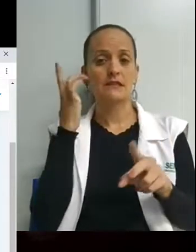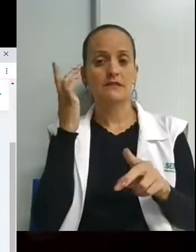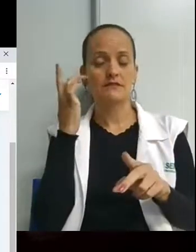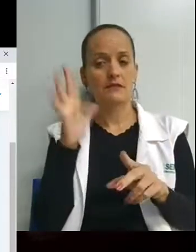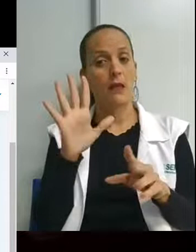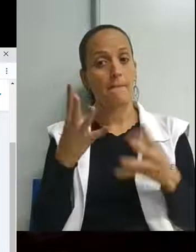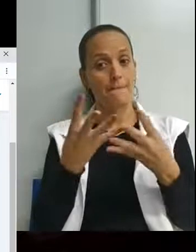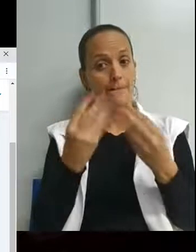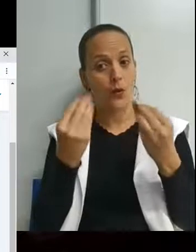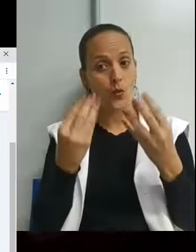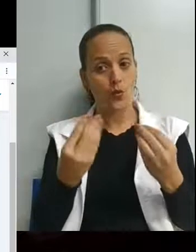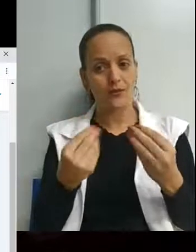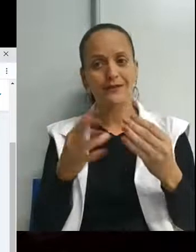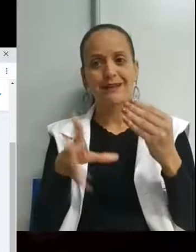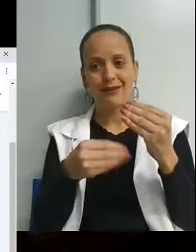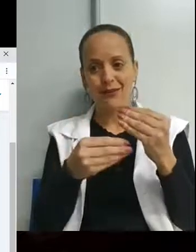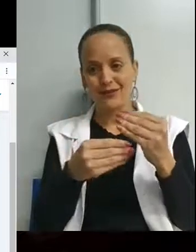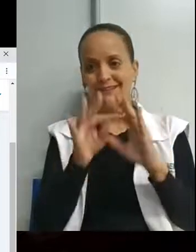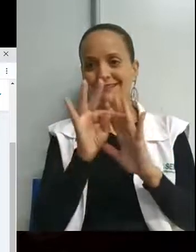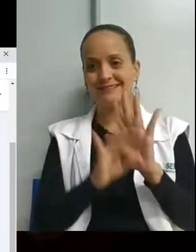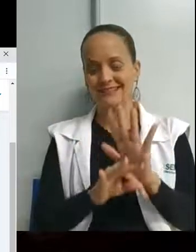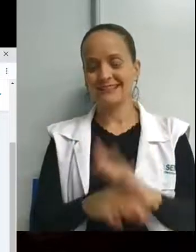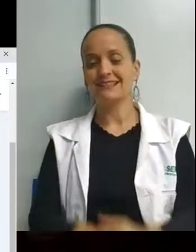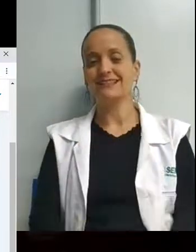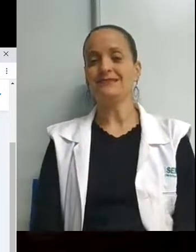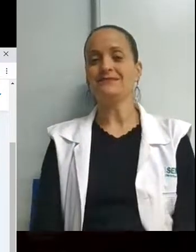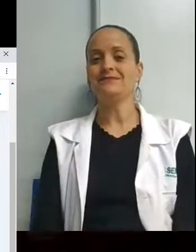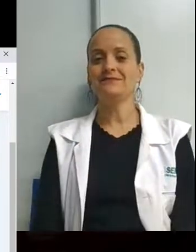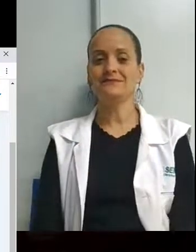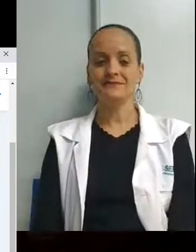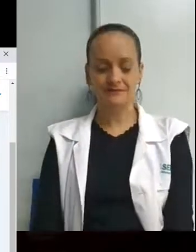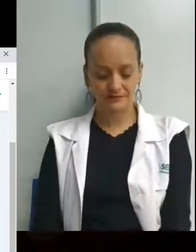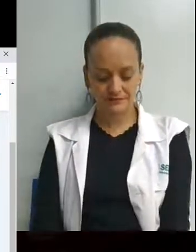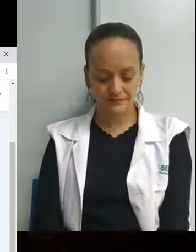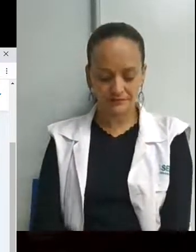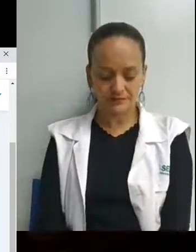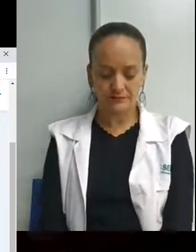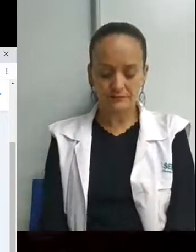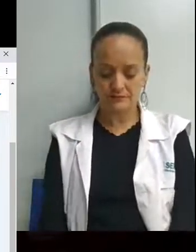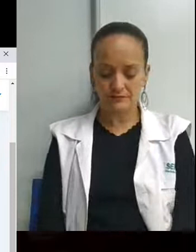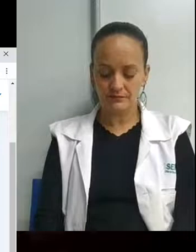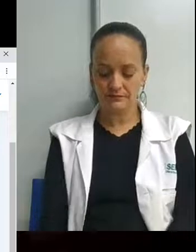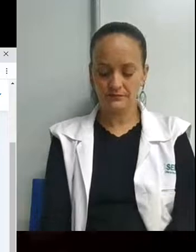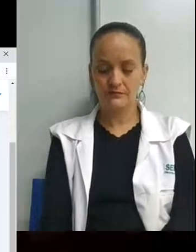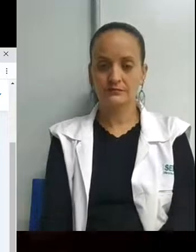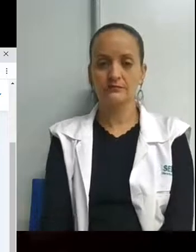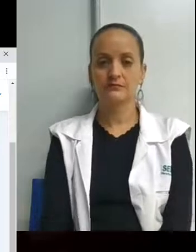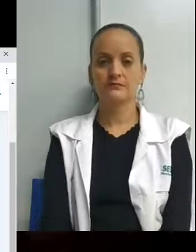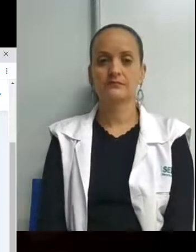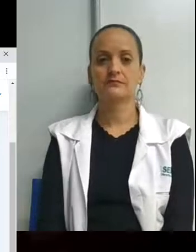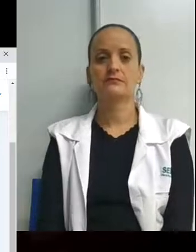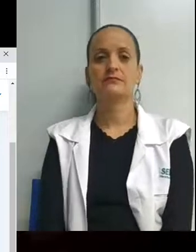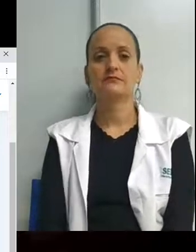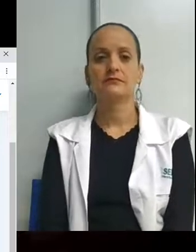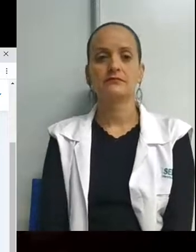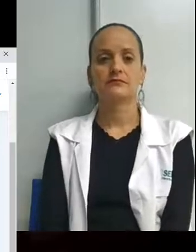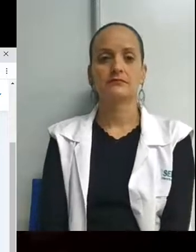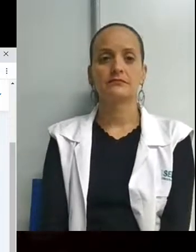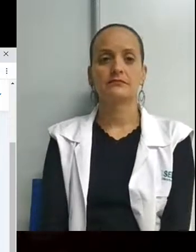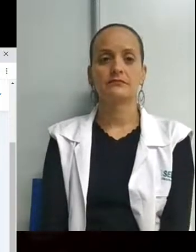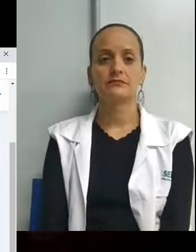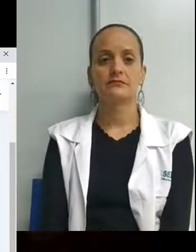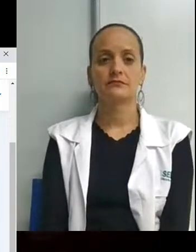né? Aqui, segundo a lei de Ohm. Uma hora a gente acha. Só um instante. Vou parar